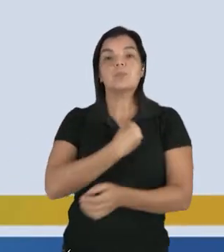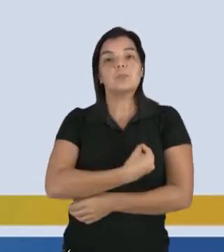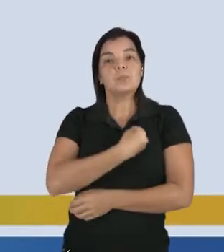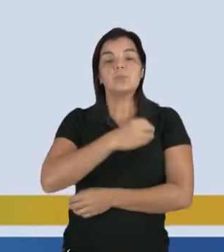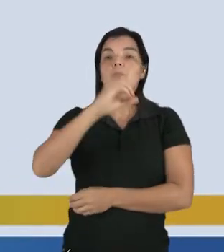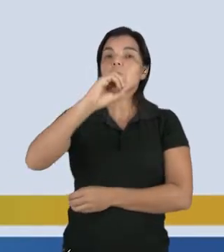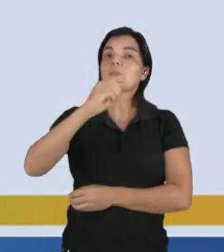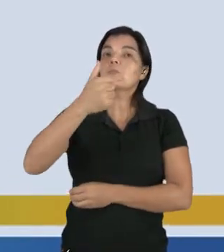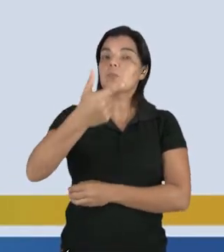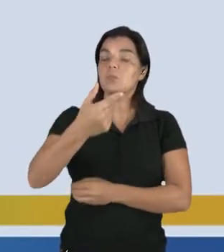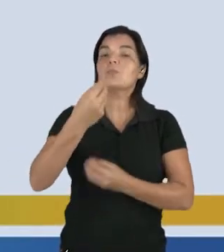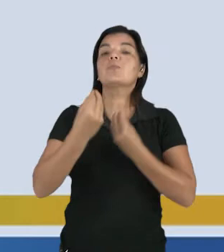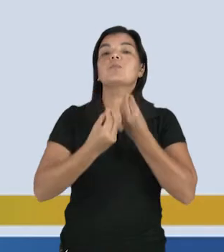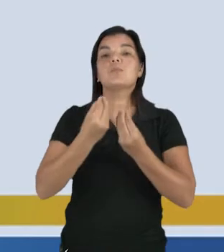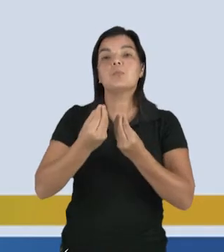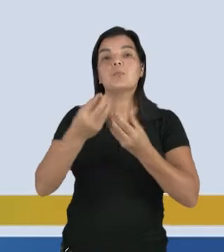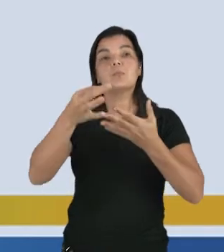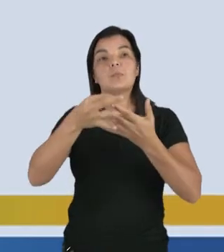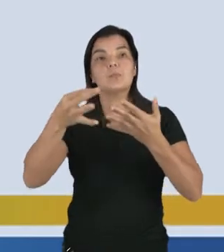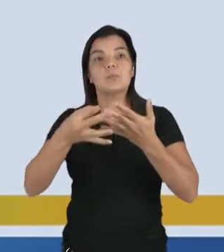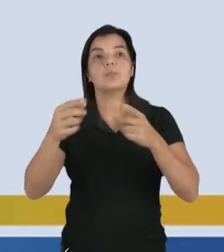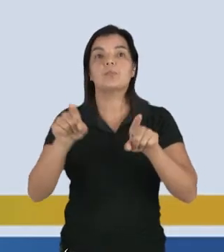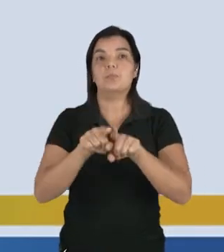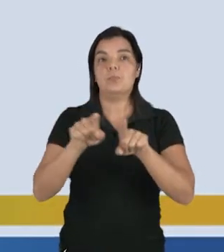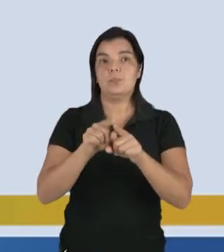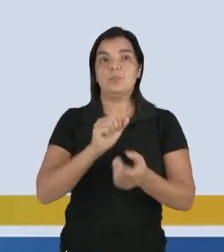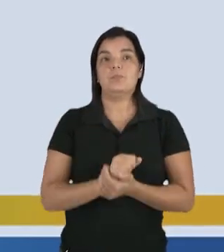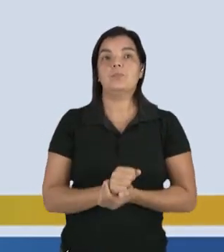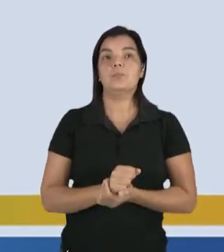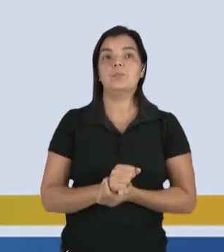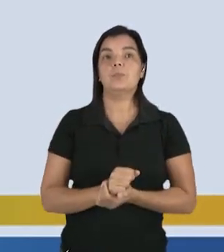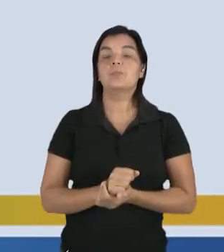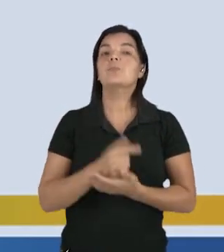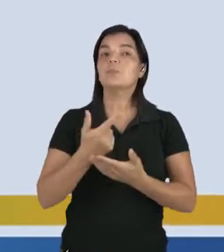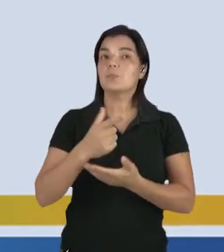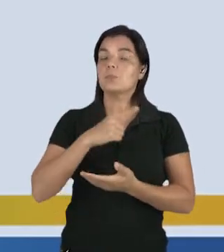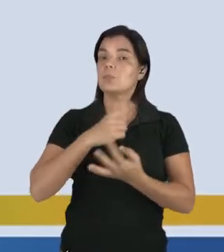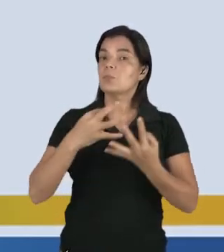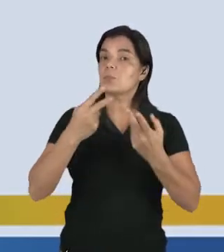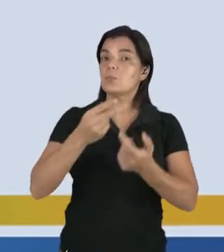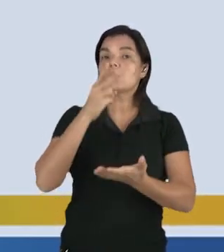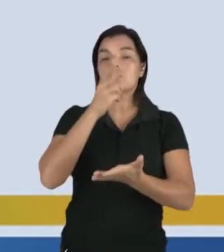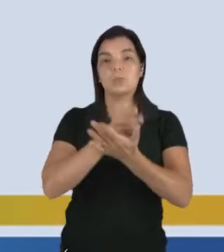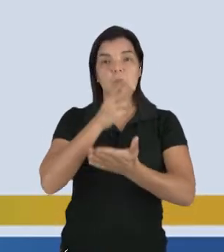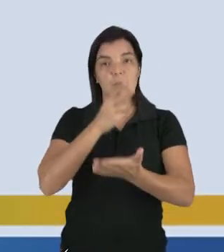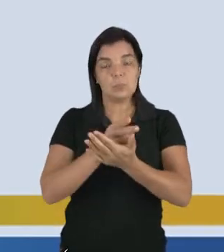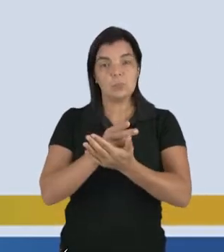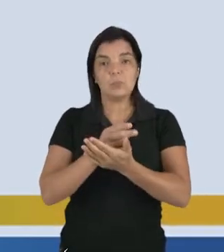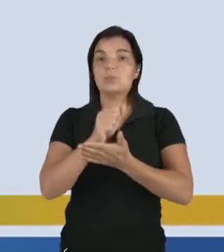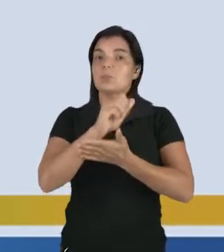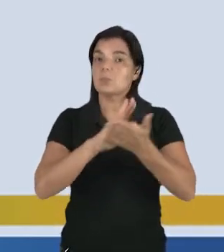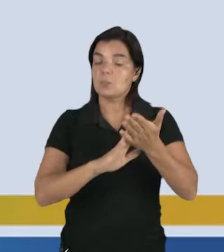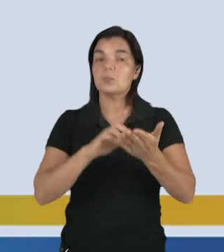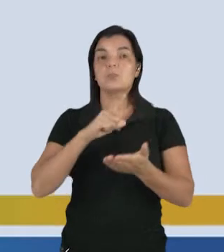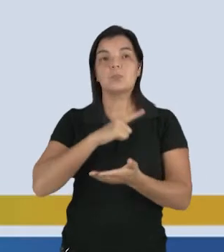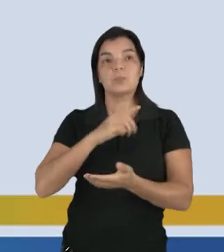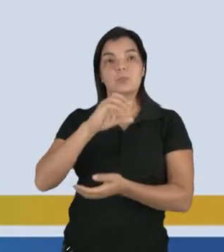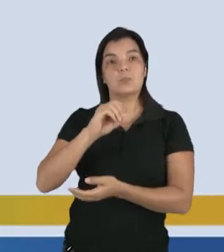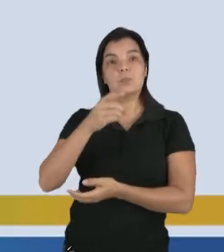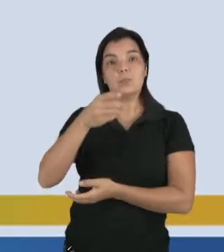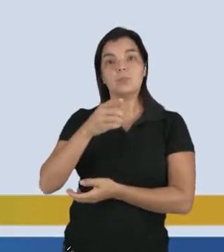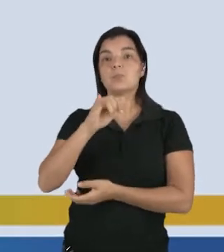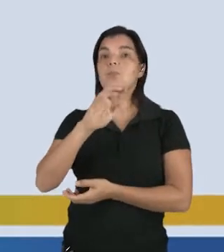como que esse ácido ele vai ser classificado? Como oxiácido, Então, todas as vezes que o exercício falar que nós temos